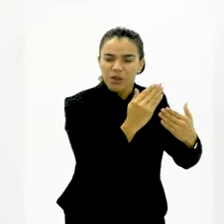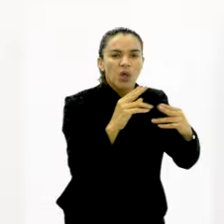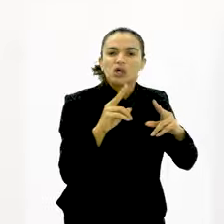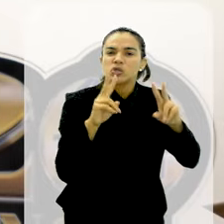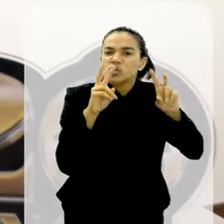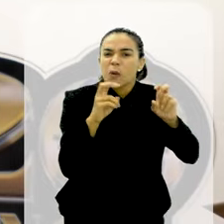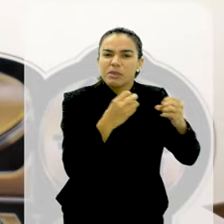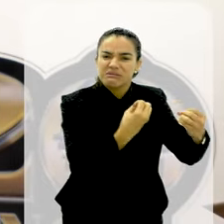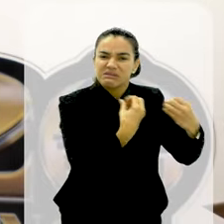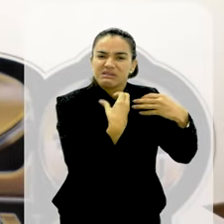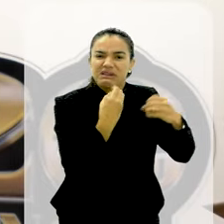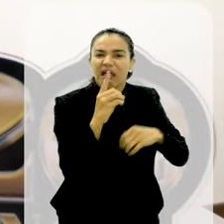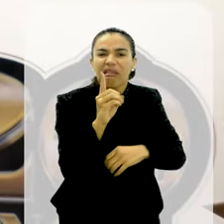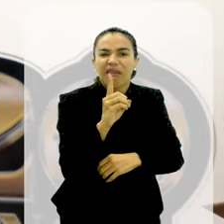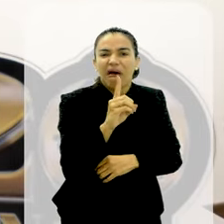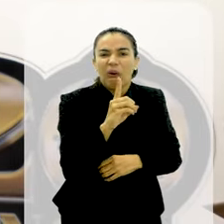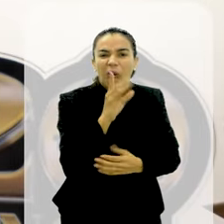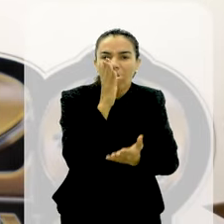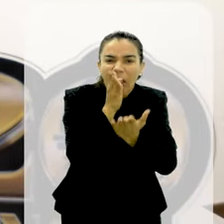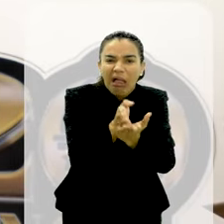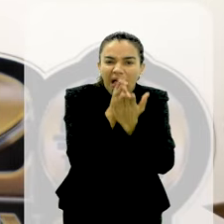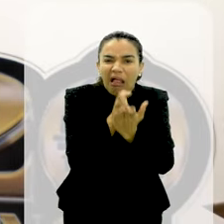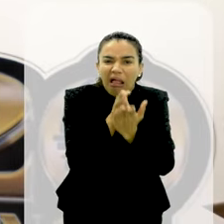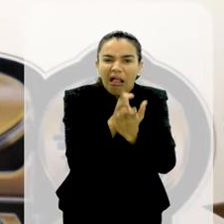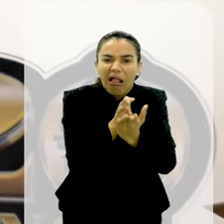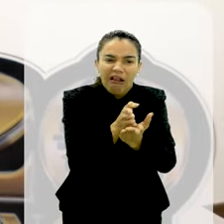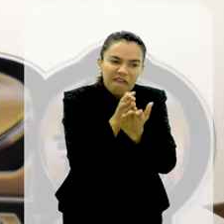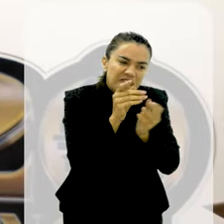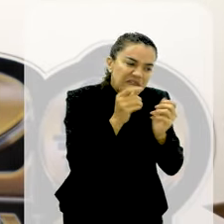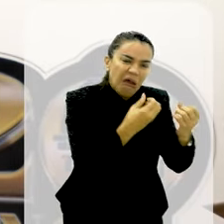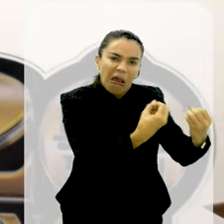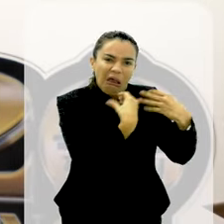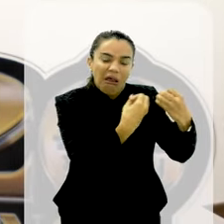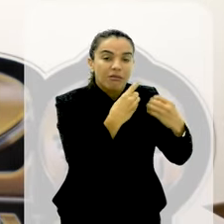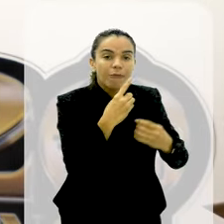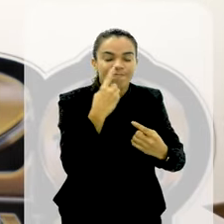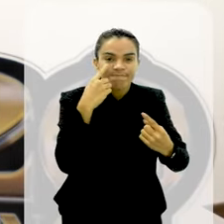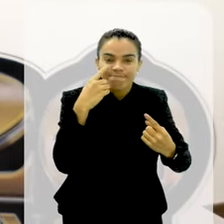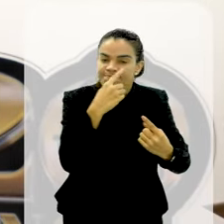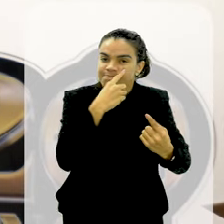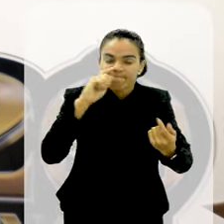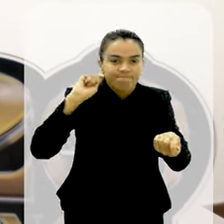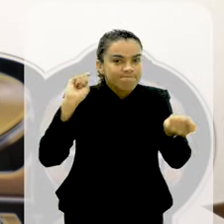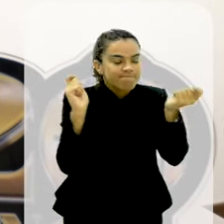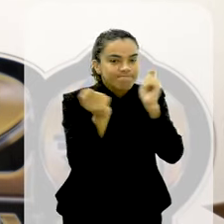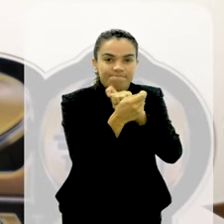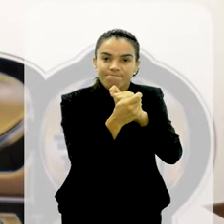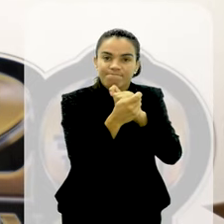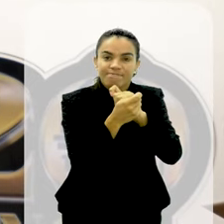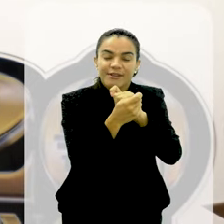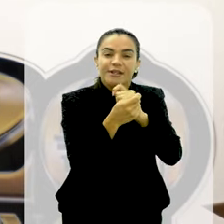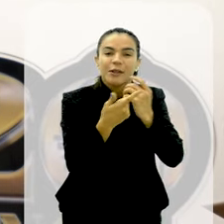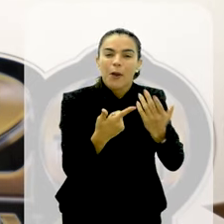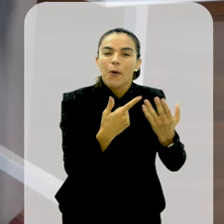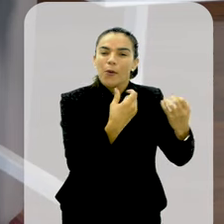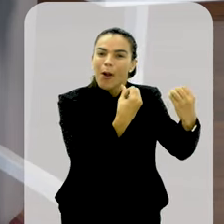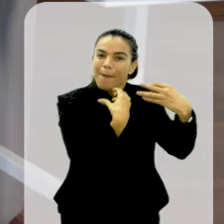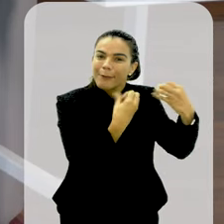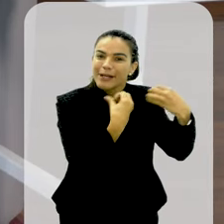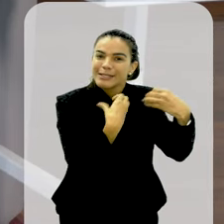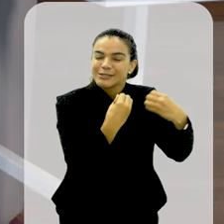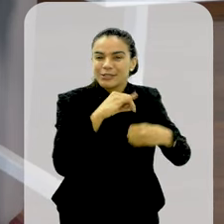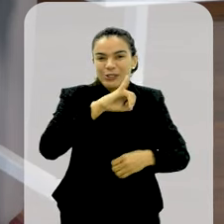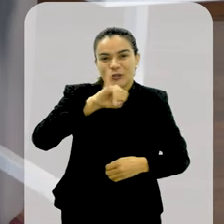ele ensinasse assim, olha, literalmente, faça isso, faça aquilo, mas o meu olhar já começou a pegar. Então, eu